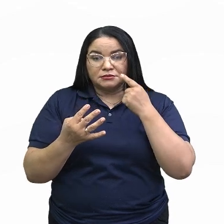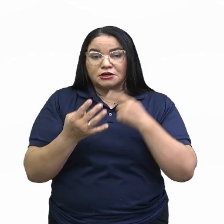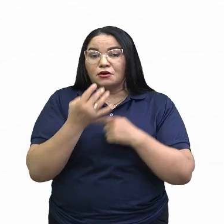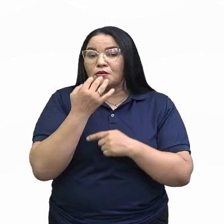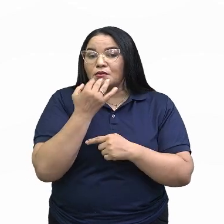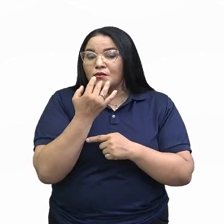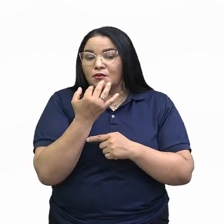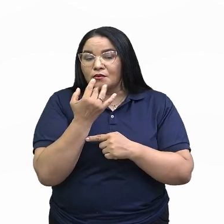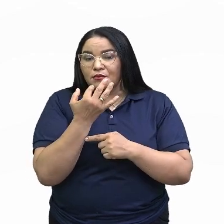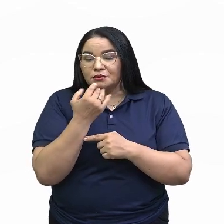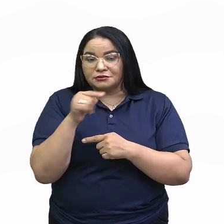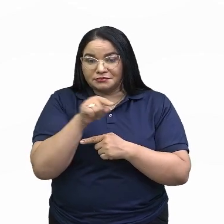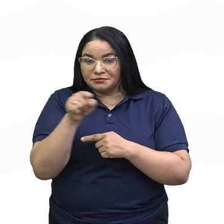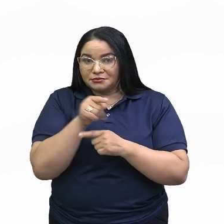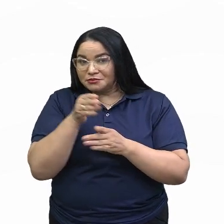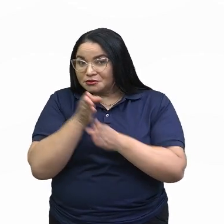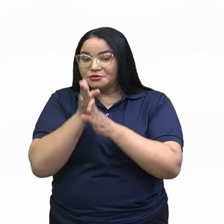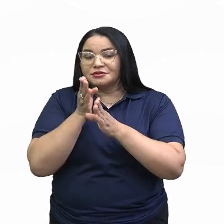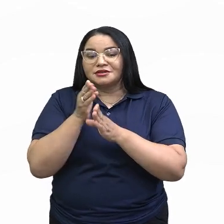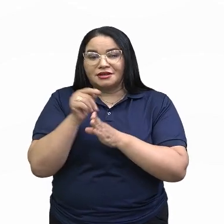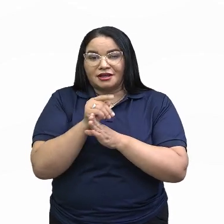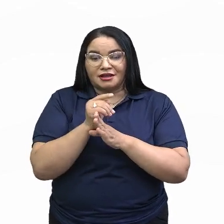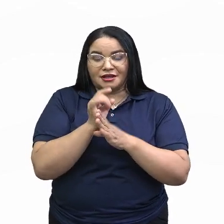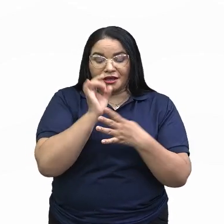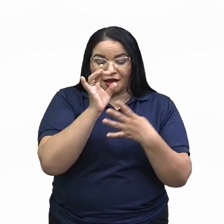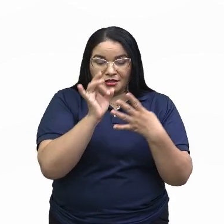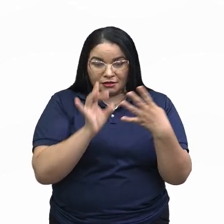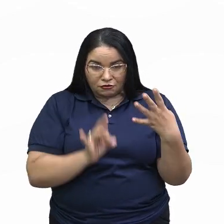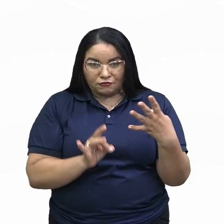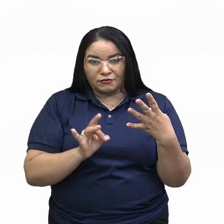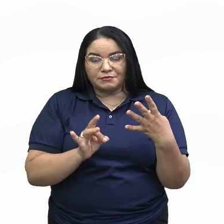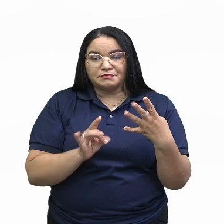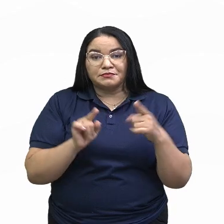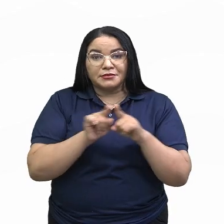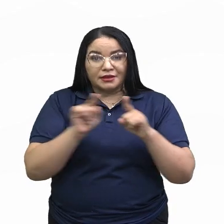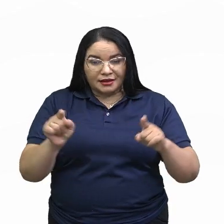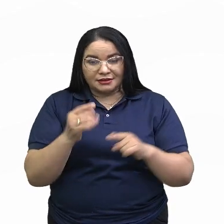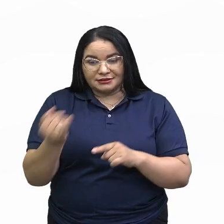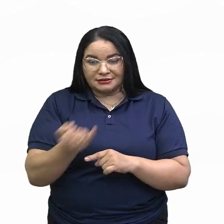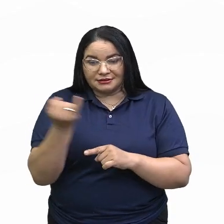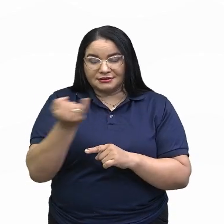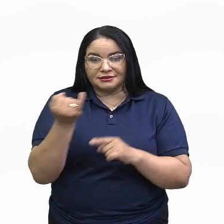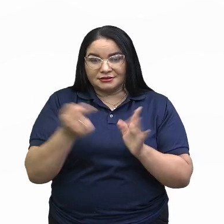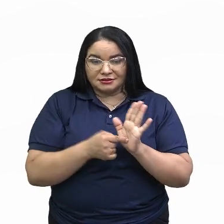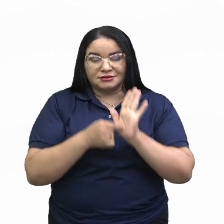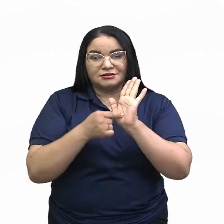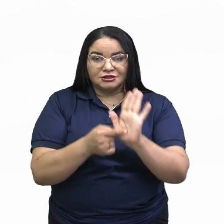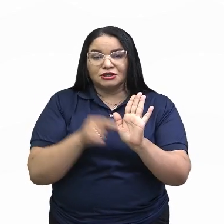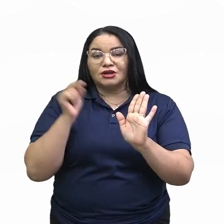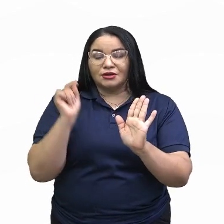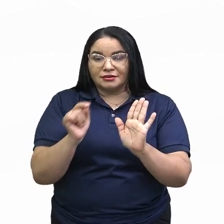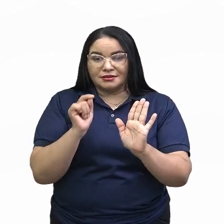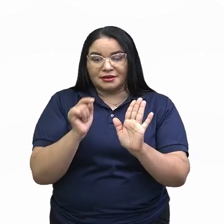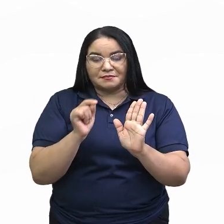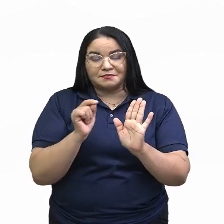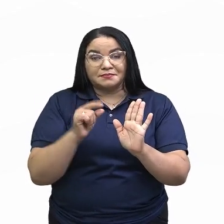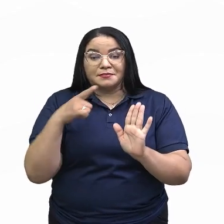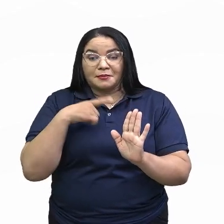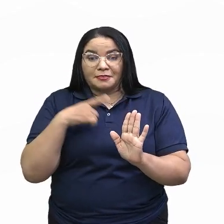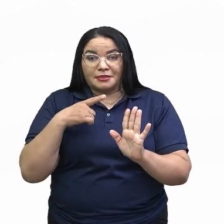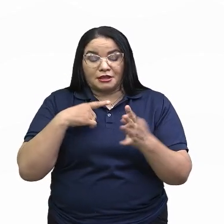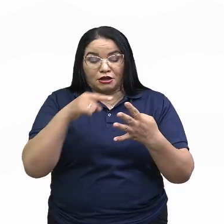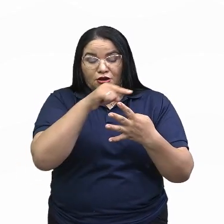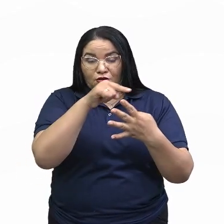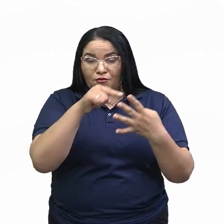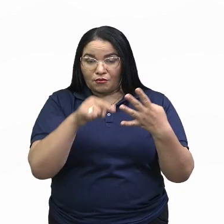cores para identificar bem cada parte dela, mas é importante a gente ressaltar que, por mais que tenham